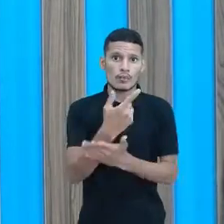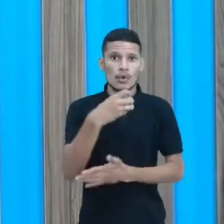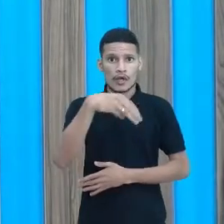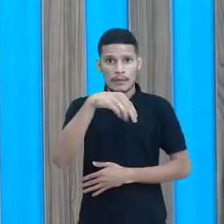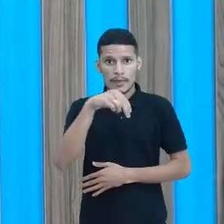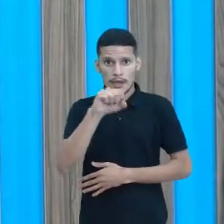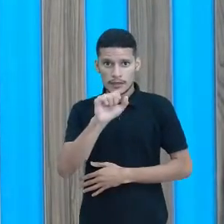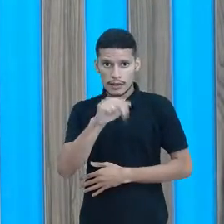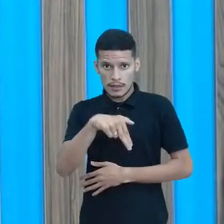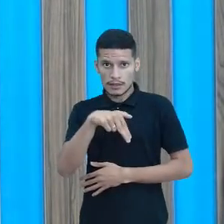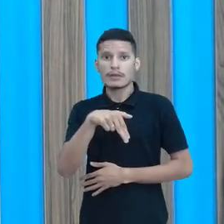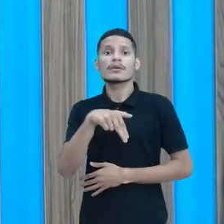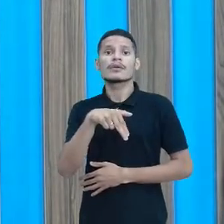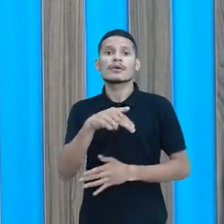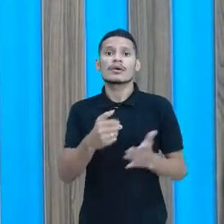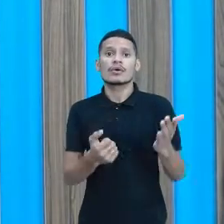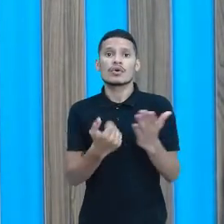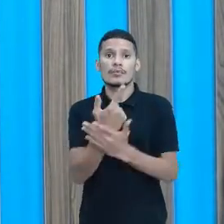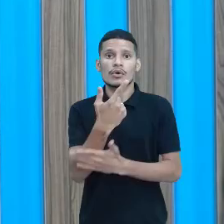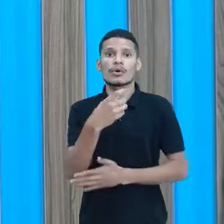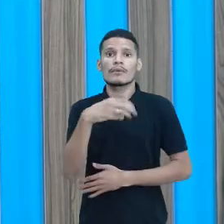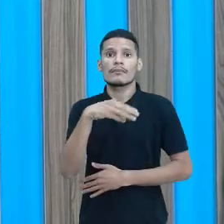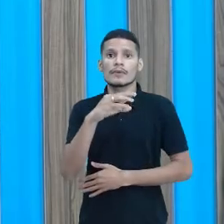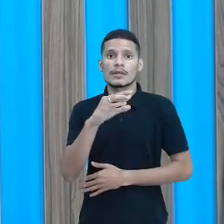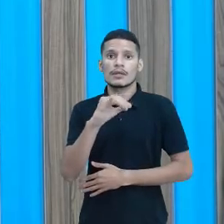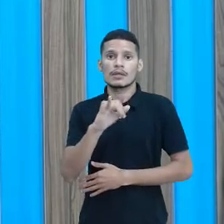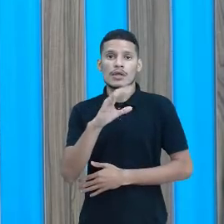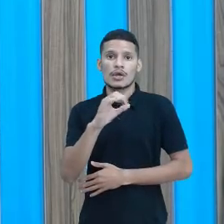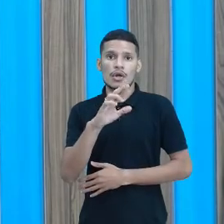o software, a Microsoft, né?